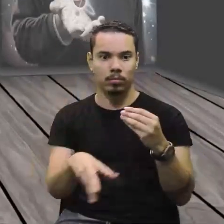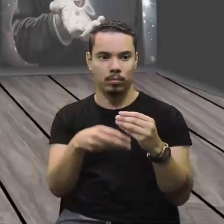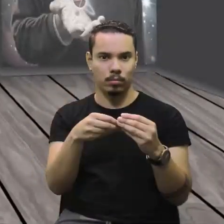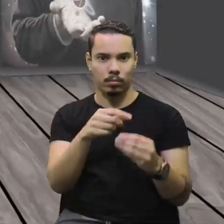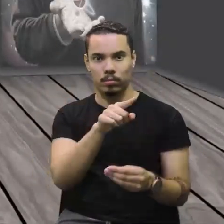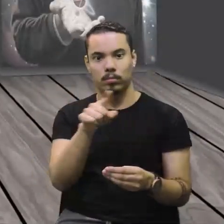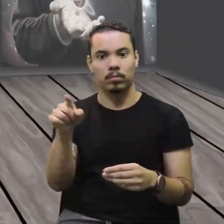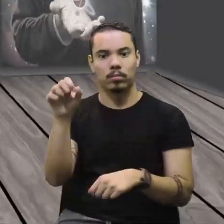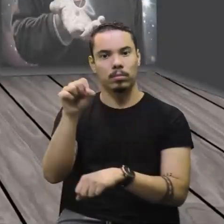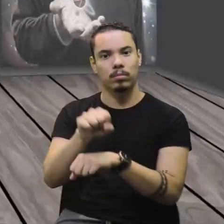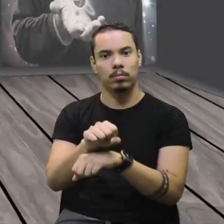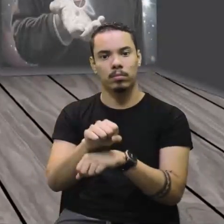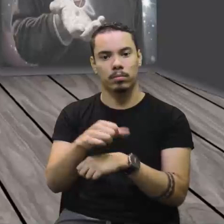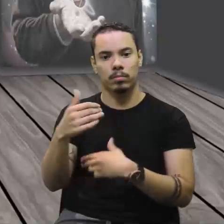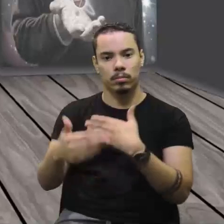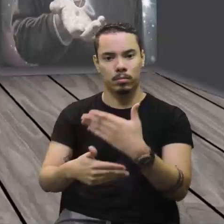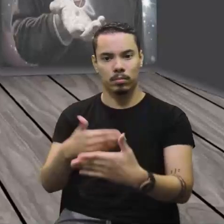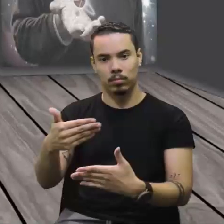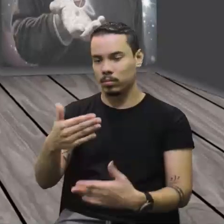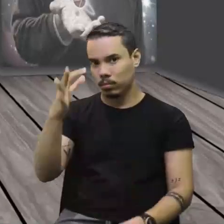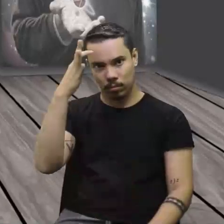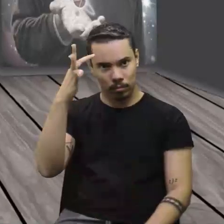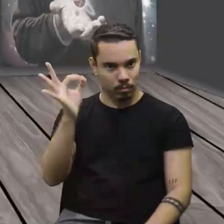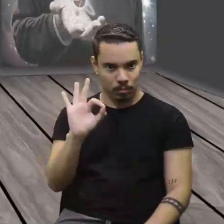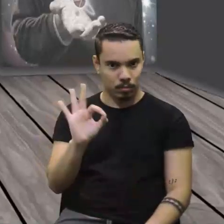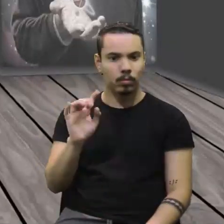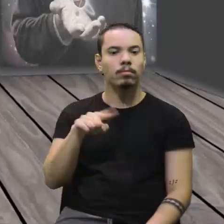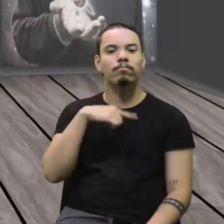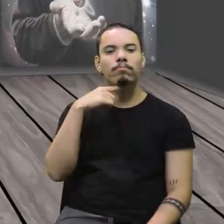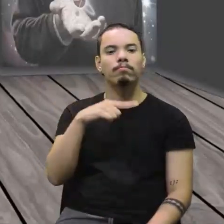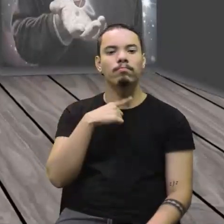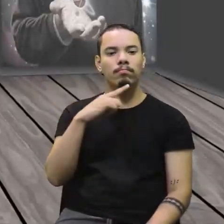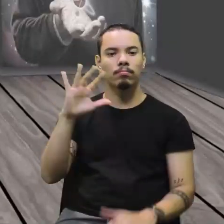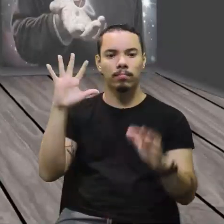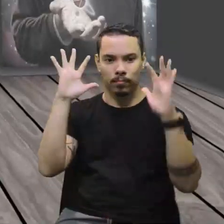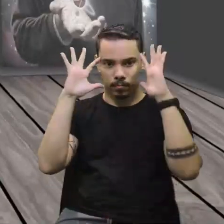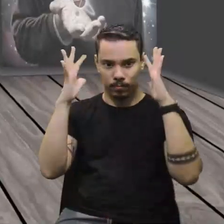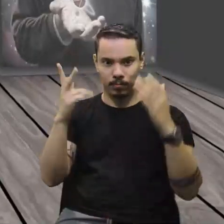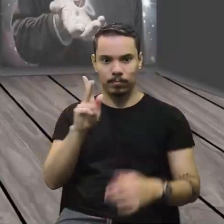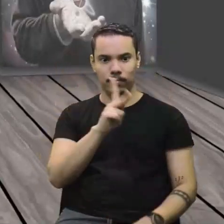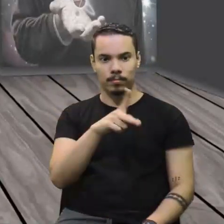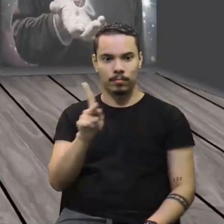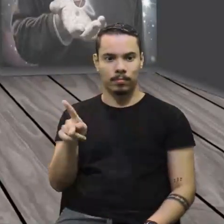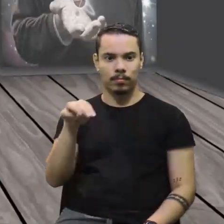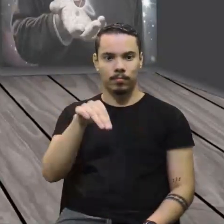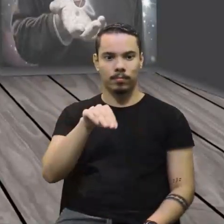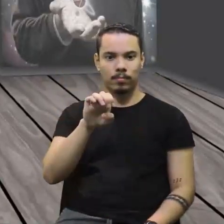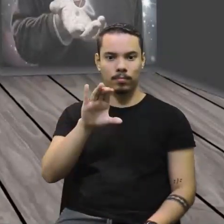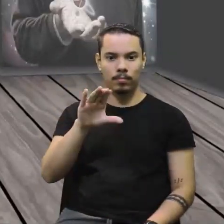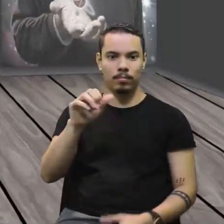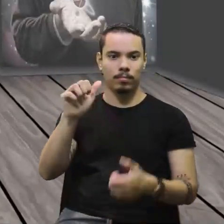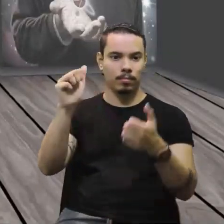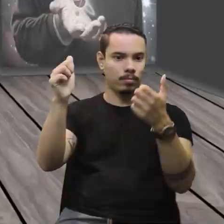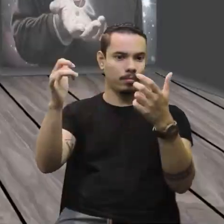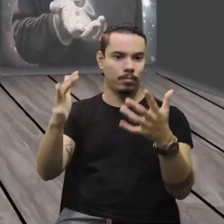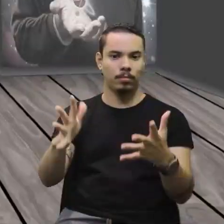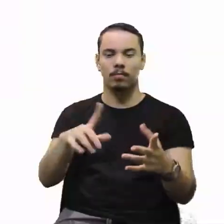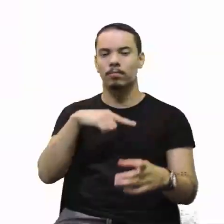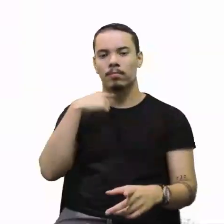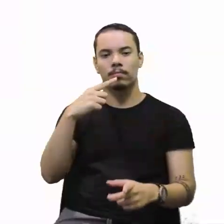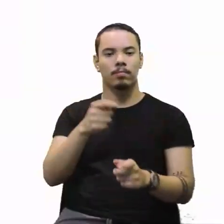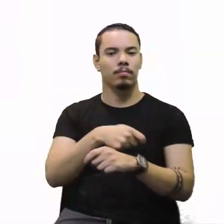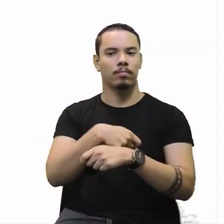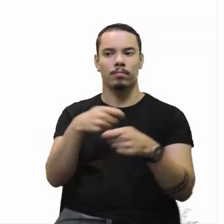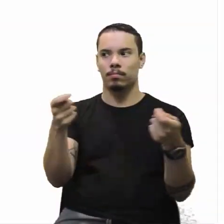parou em algum determinado ponto, não entendeu? A gente vai tirar as dúvidas. Como o professor Mac deixou bem claro durante as aulas, acho que nem tem dúvida vocês. Vamos lá,